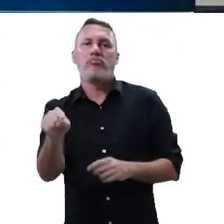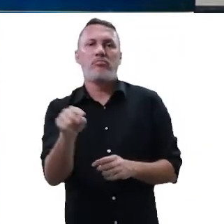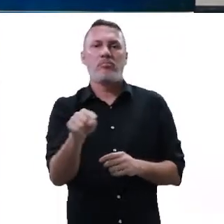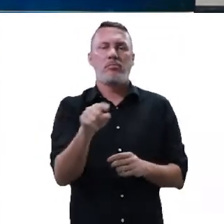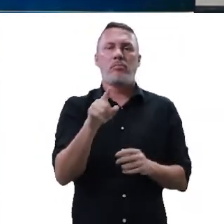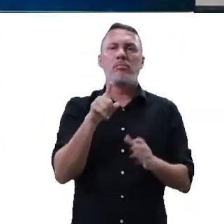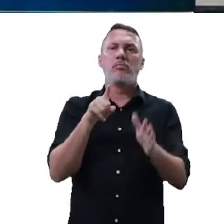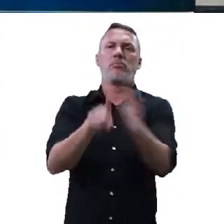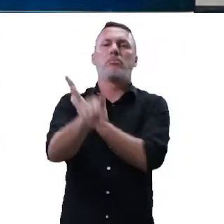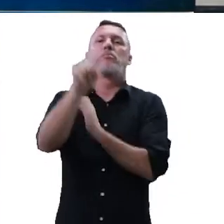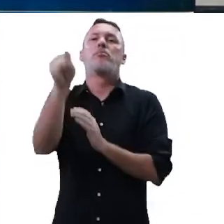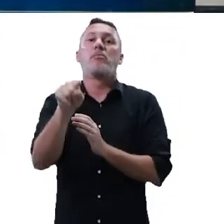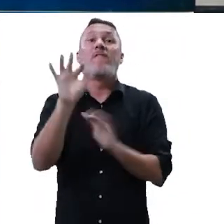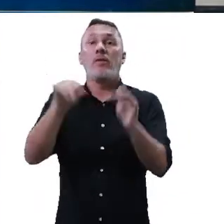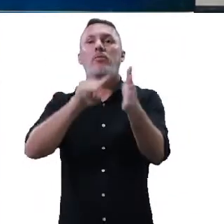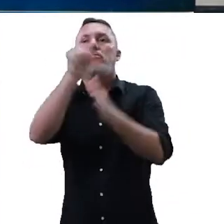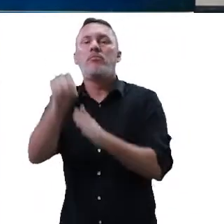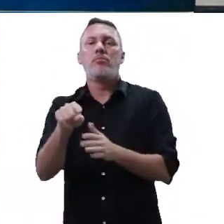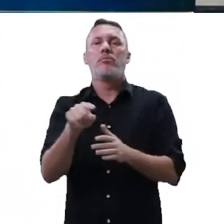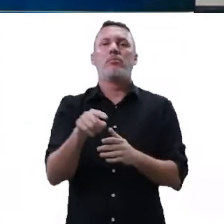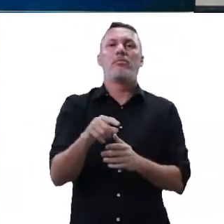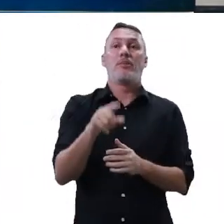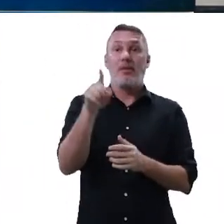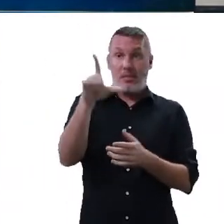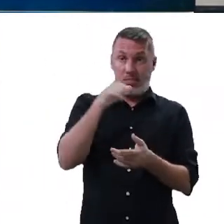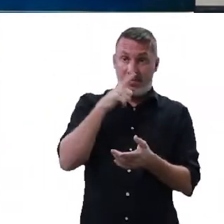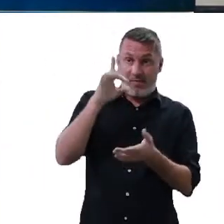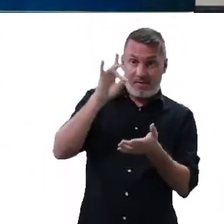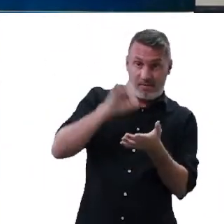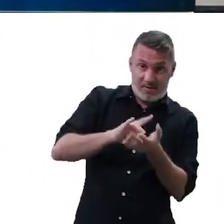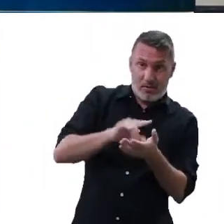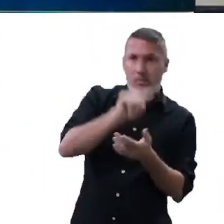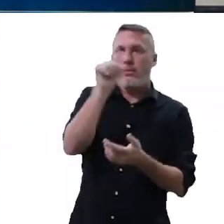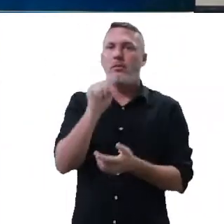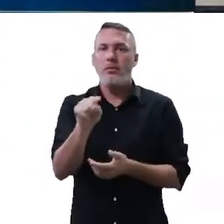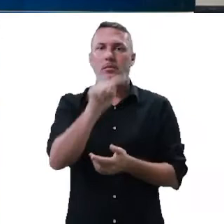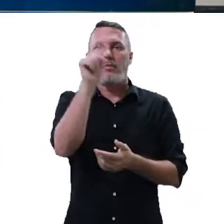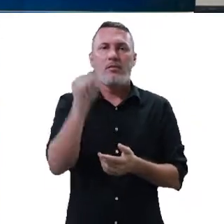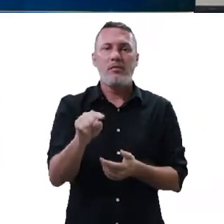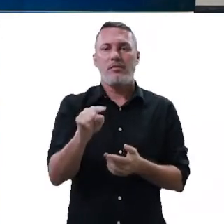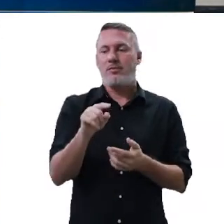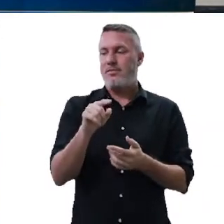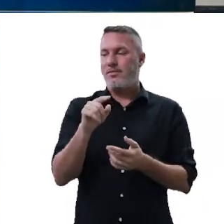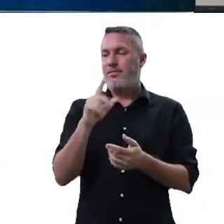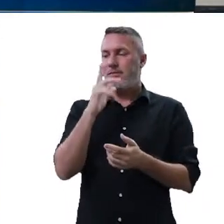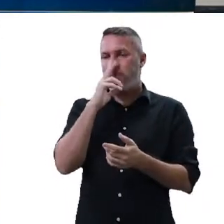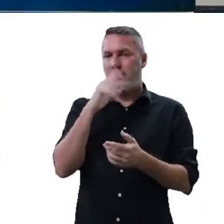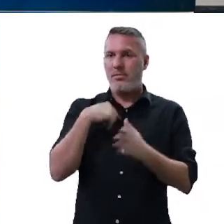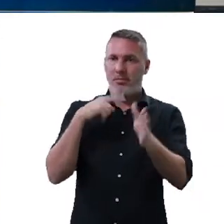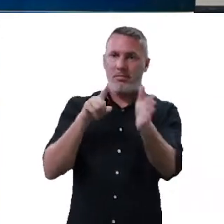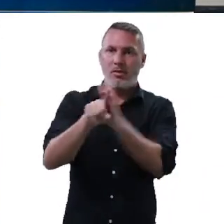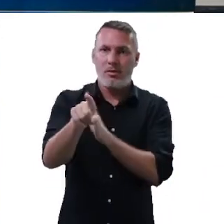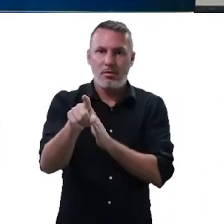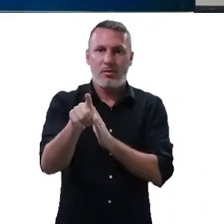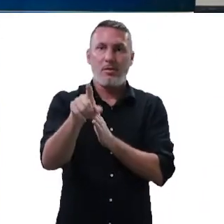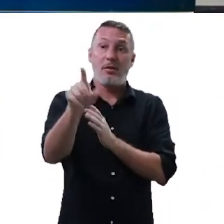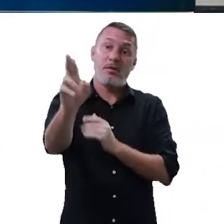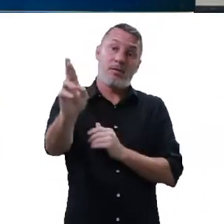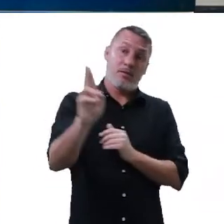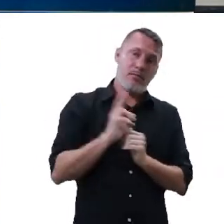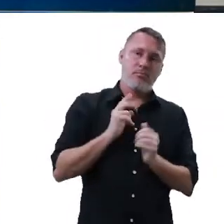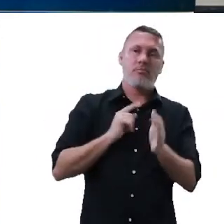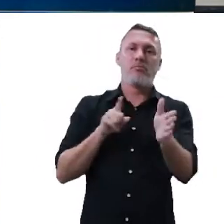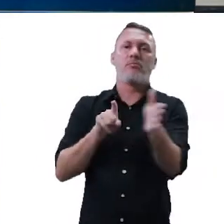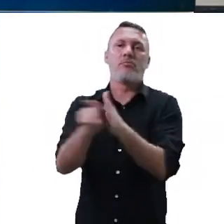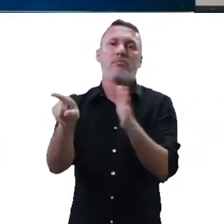uma interrogação, Lá no final de cada afirmação, você coloca uma interrogação. Você devolve essa interrogação